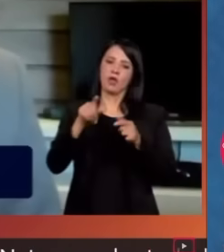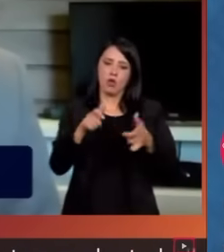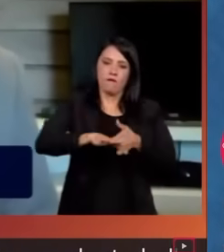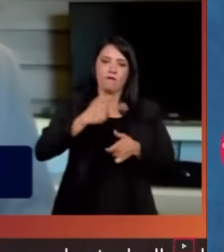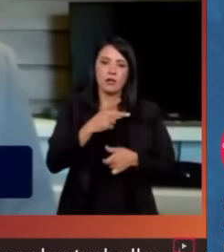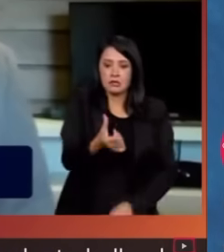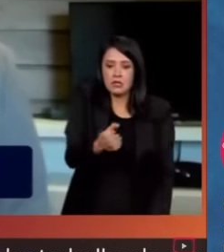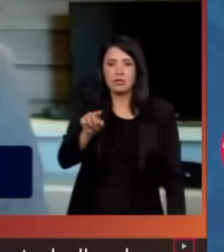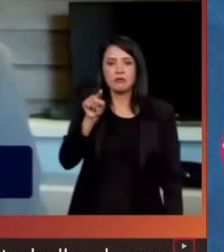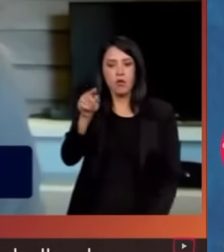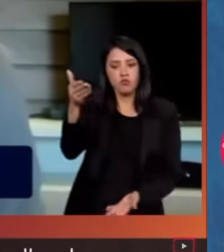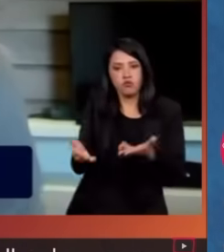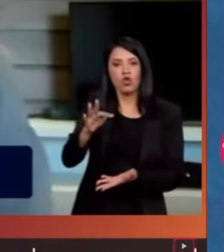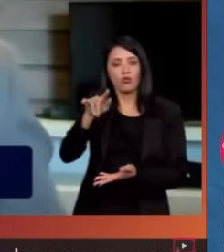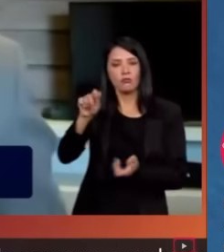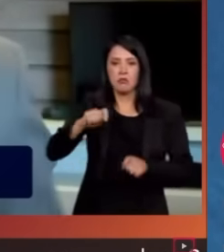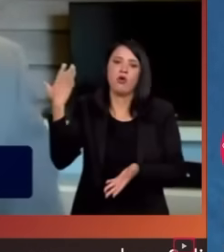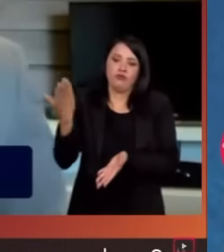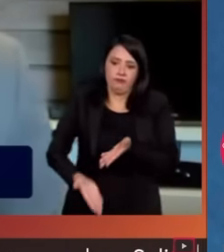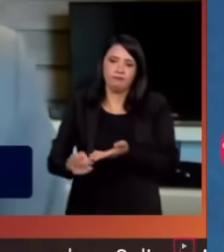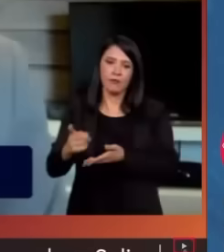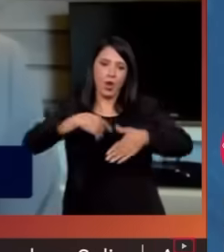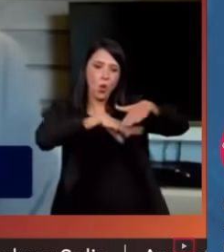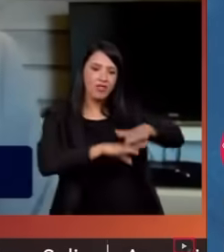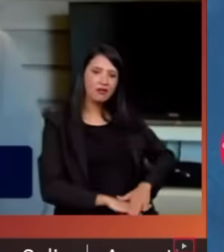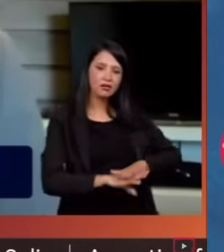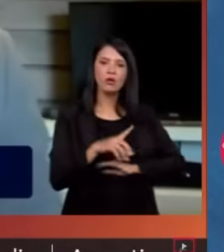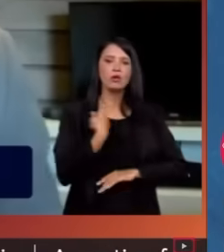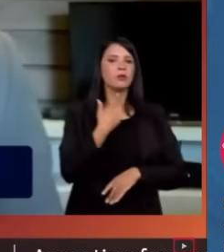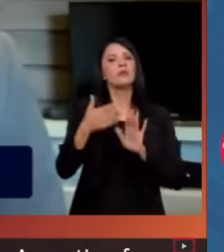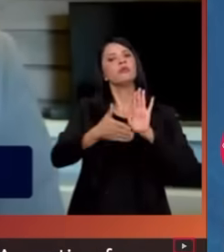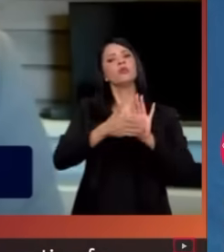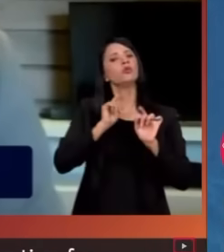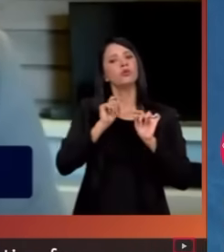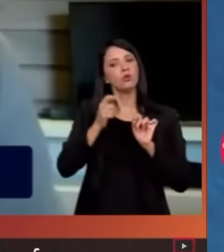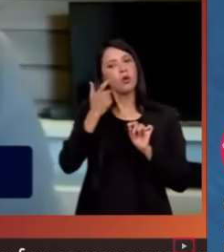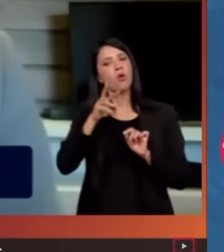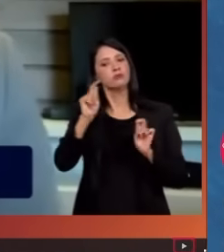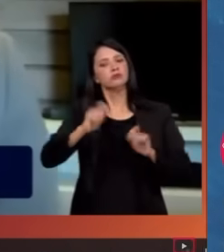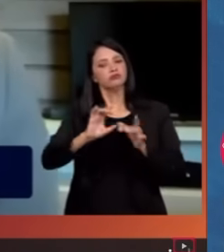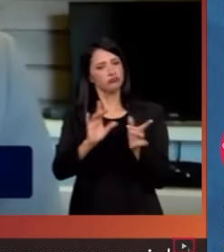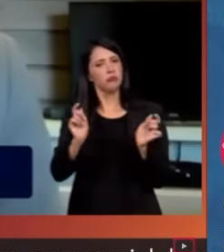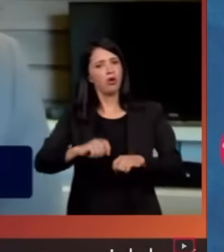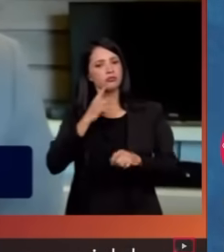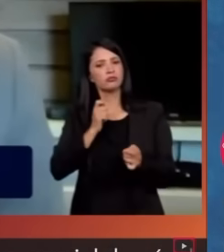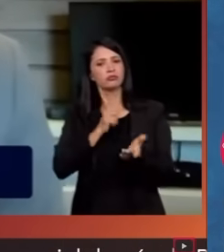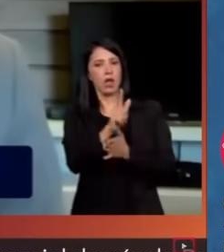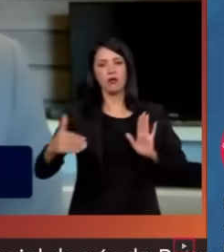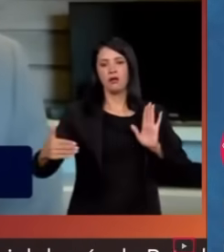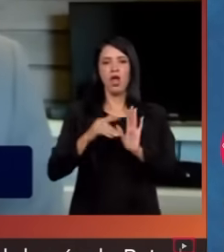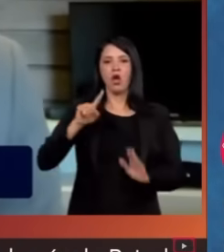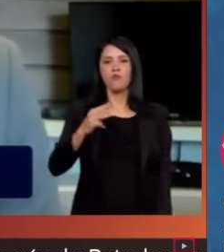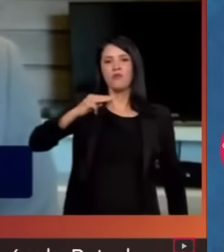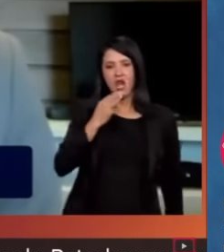600.000 toneladas mais o que possa ser perdido eh nos armazéns o que nós estamos propondo ou temos autorização para comprar até 1 milhão de